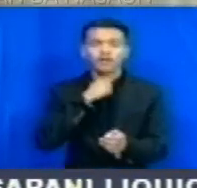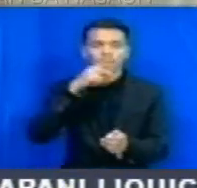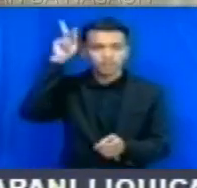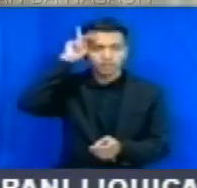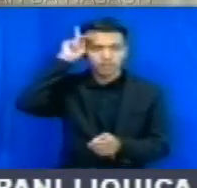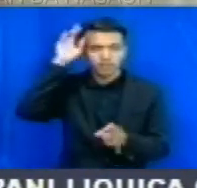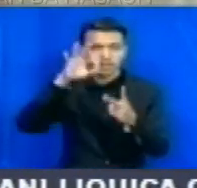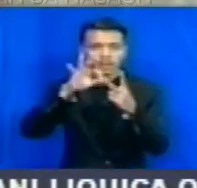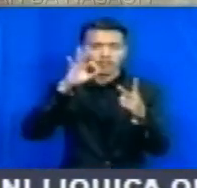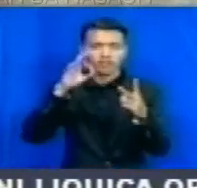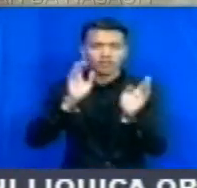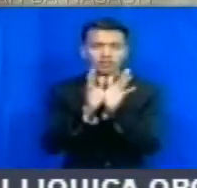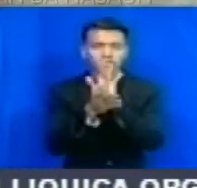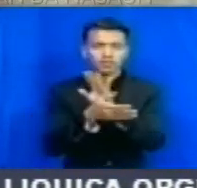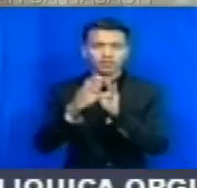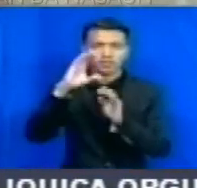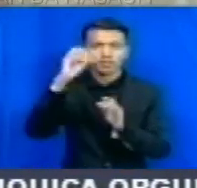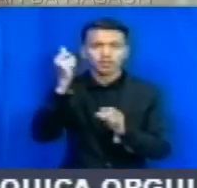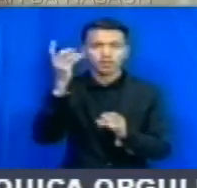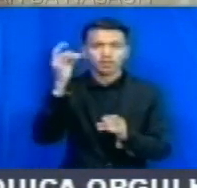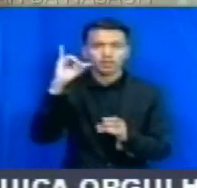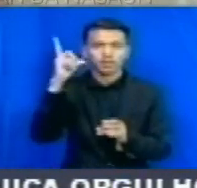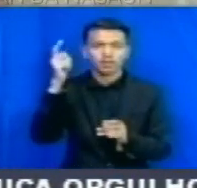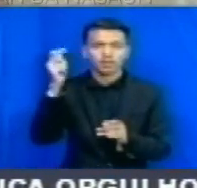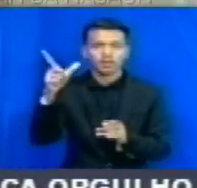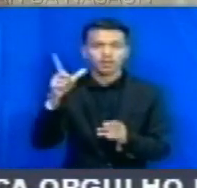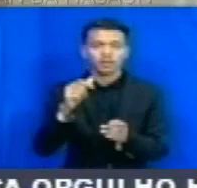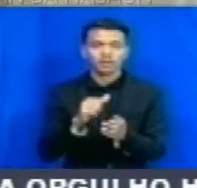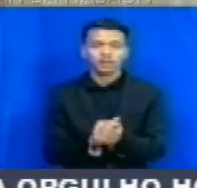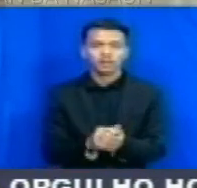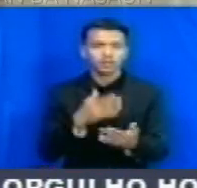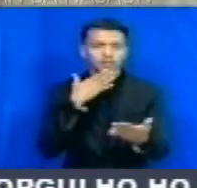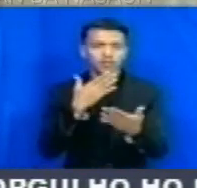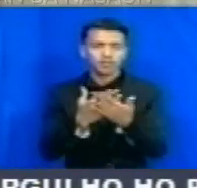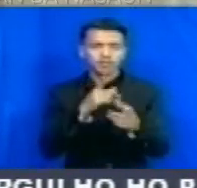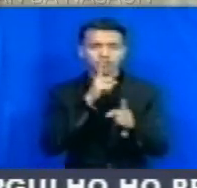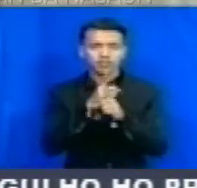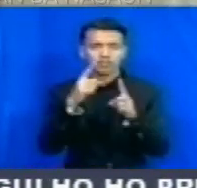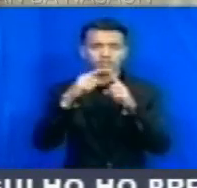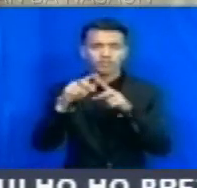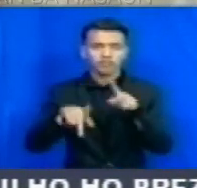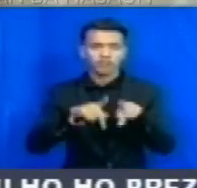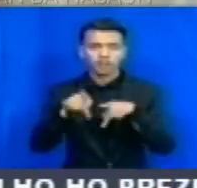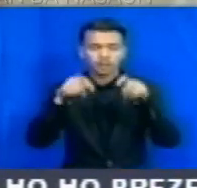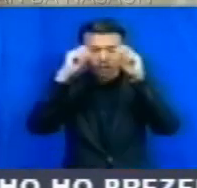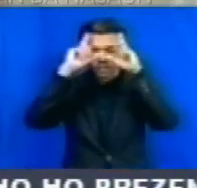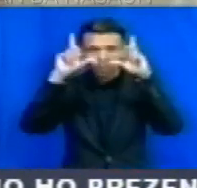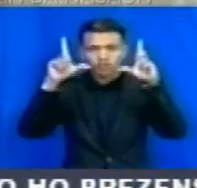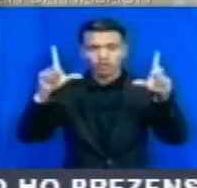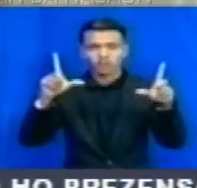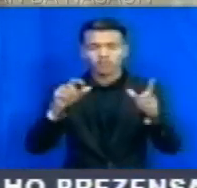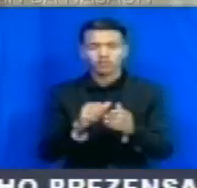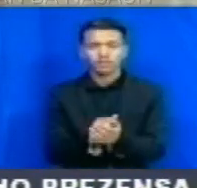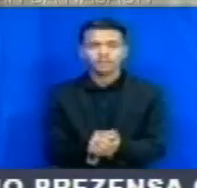hilinia sai cardeal ne diak teves va sarani Timor Leste